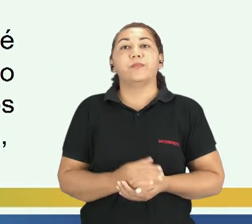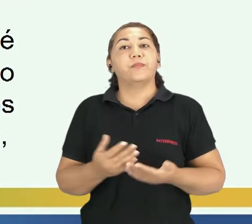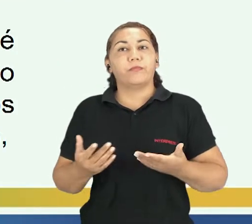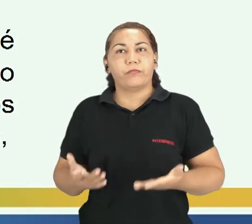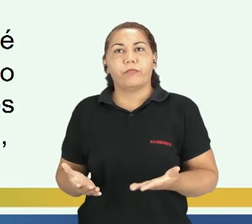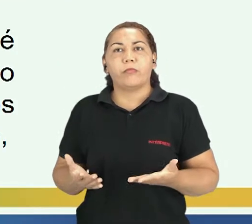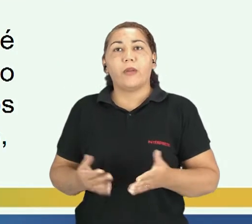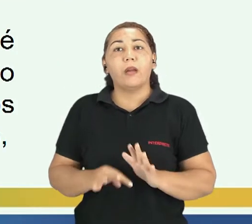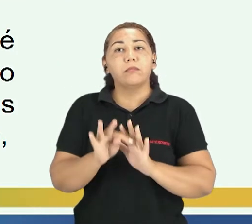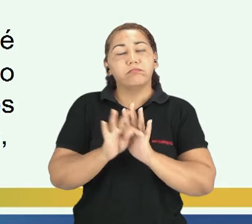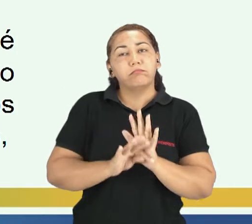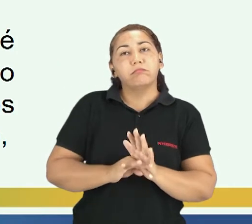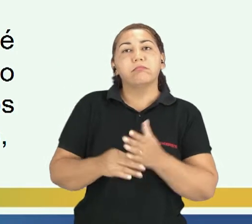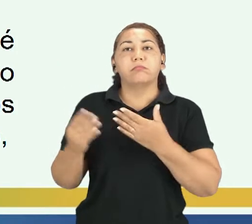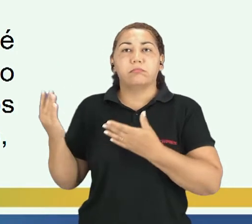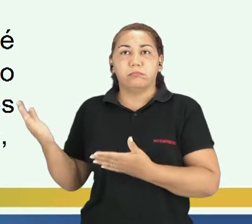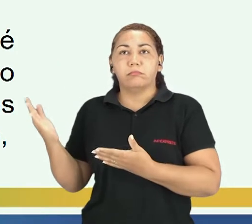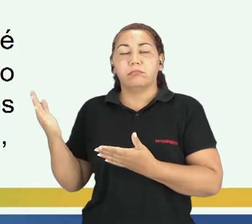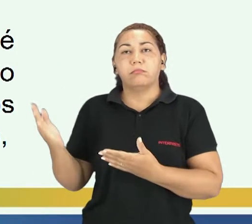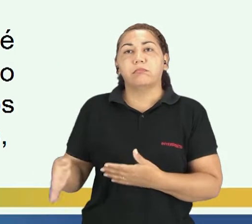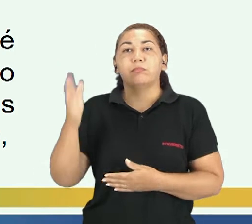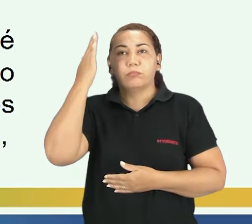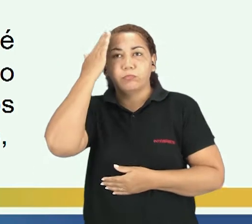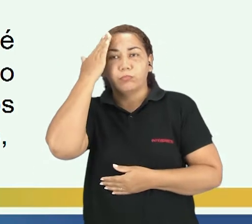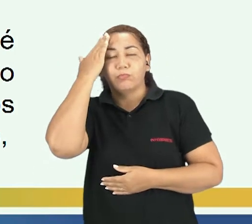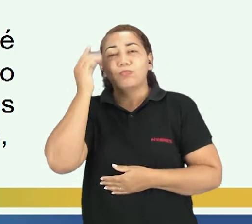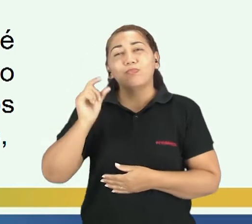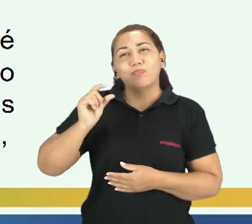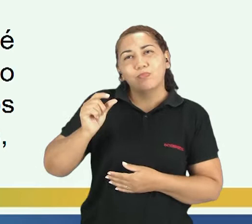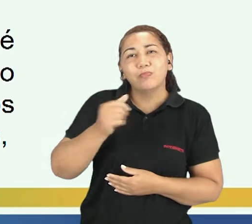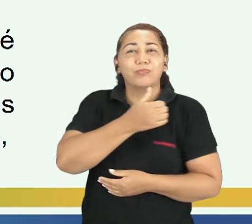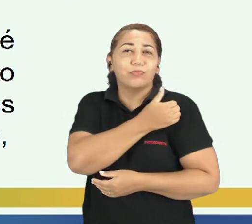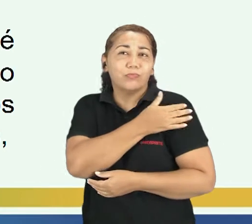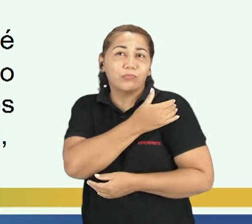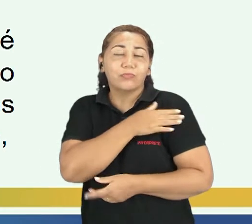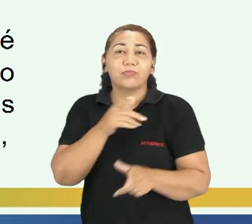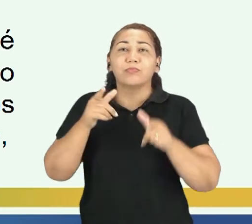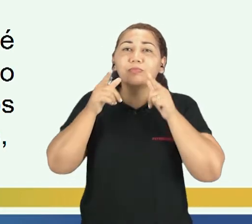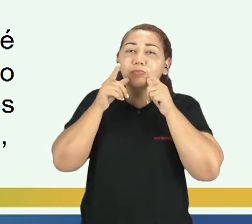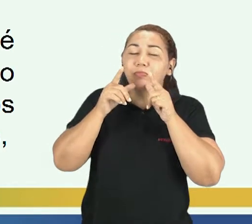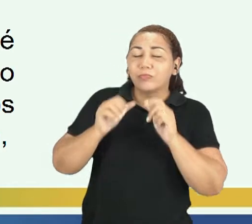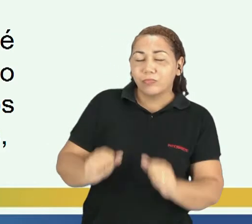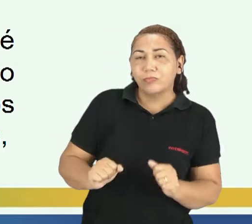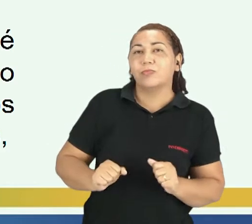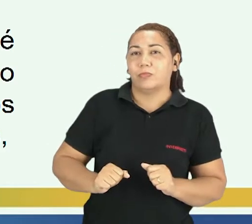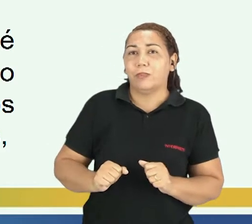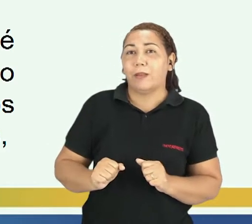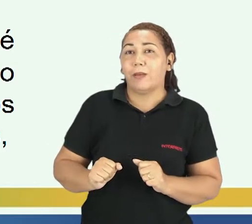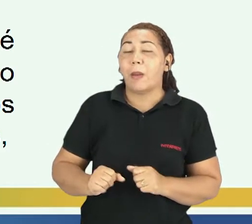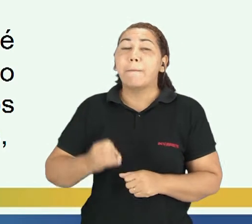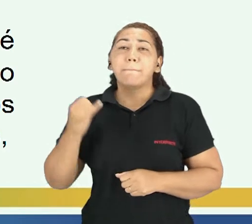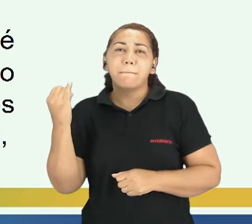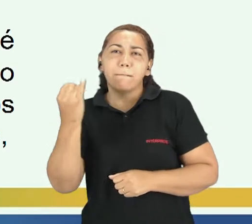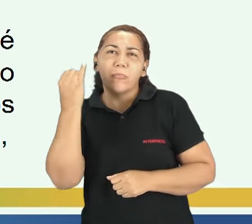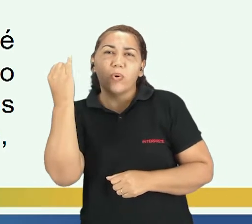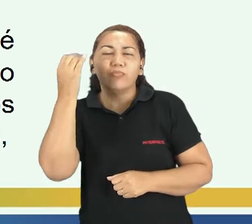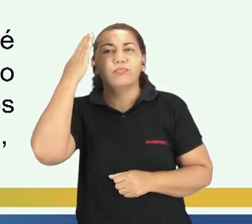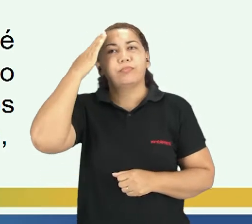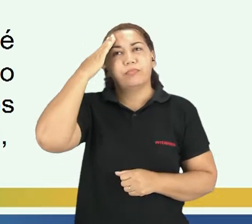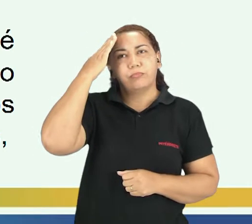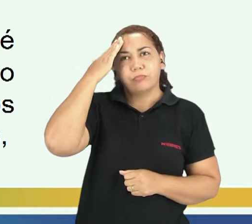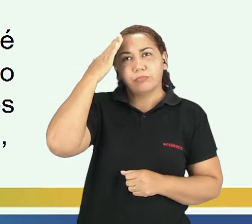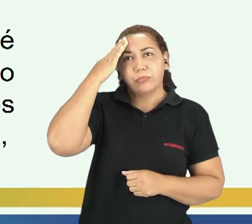Aqui nesse texto a gente vai compreender um pouco sobre preconceito linguístico, algo muito importante para a gente compreender aí. Vamos